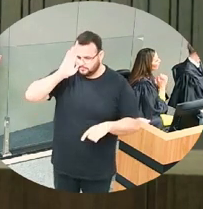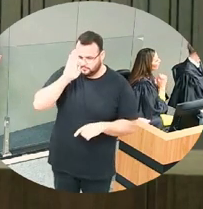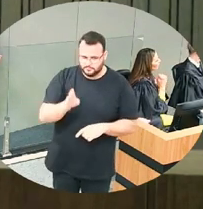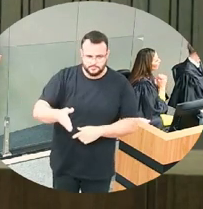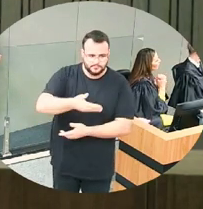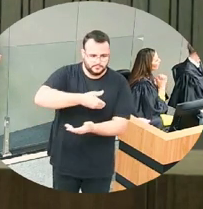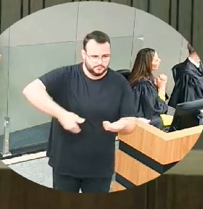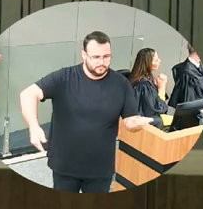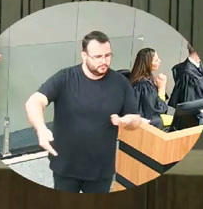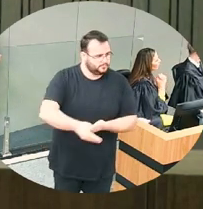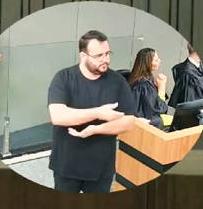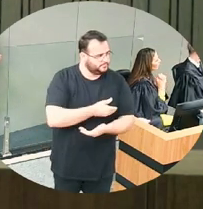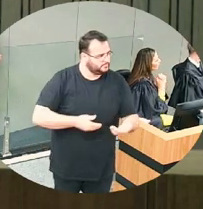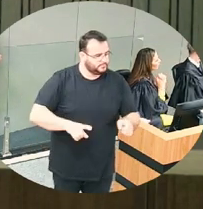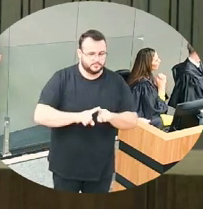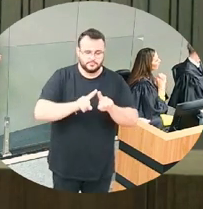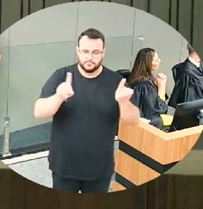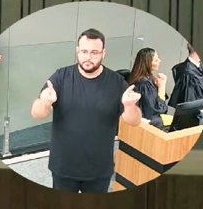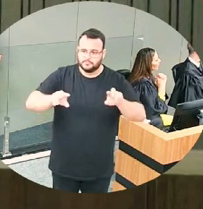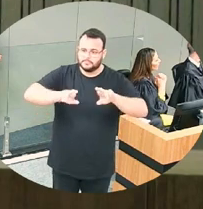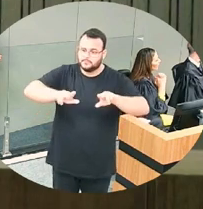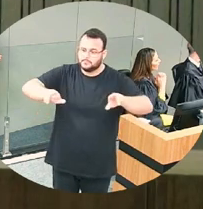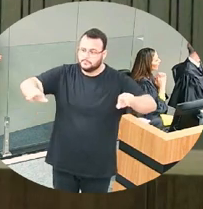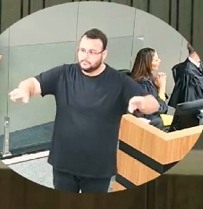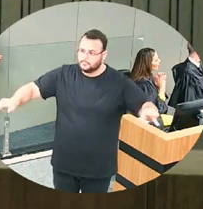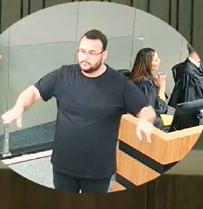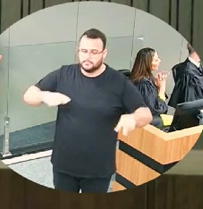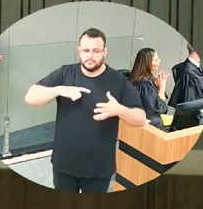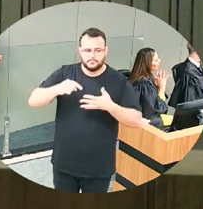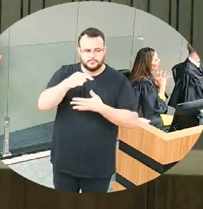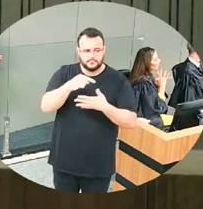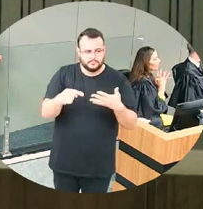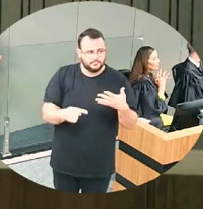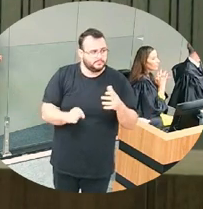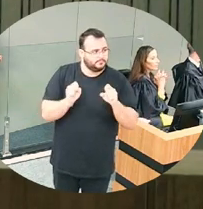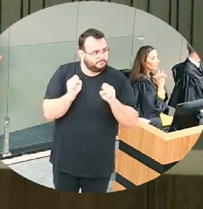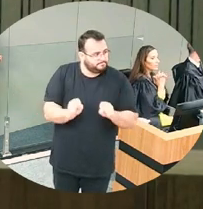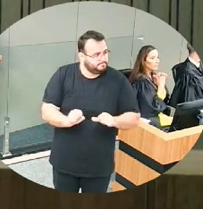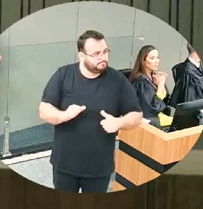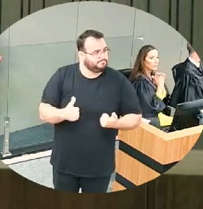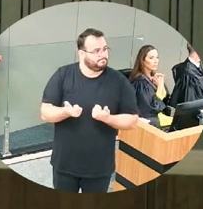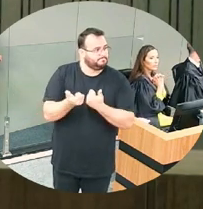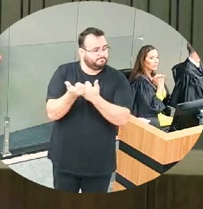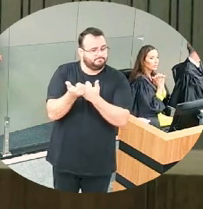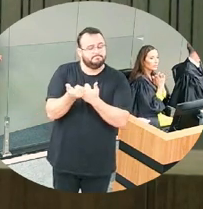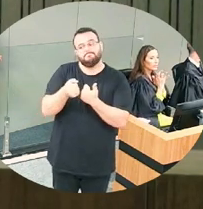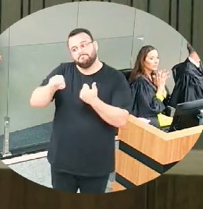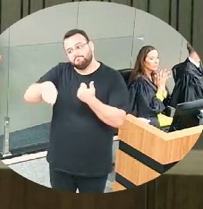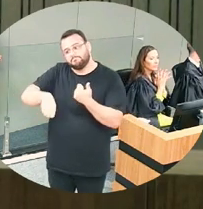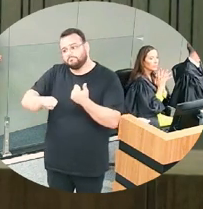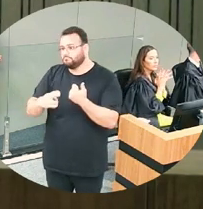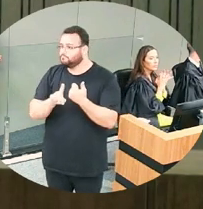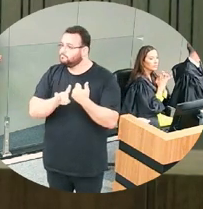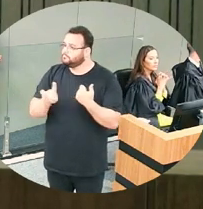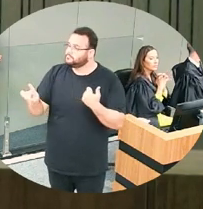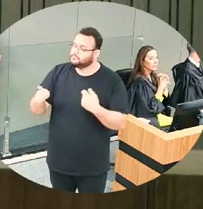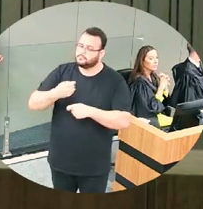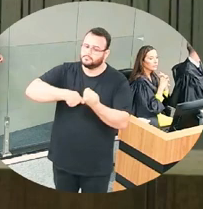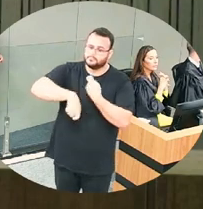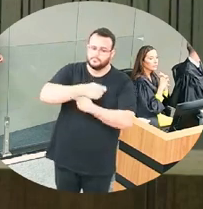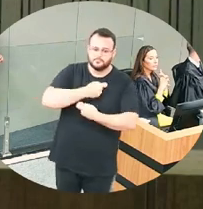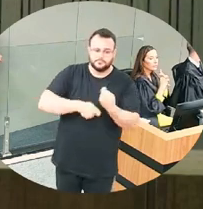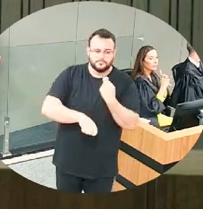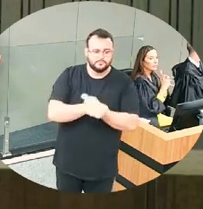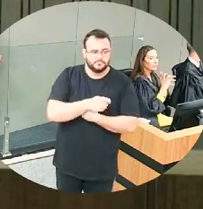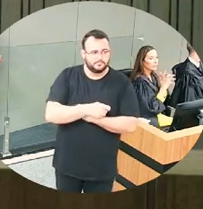diretamente envolvidas mas de uma variedade de circunstâncias que podem favorecer ou não ao administrador